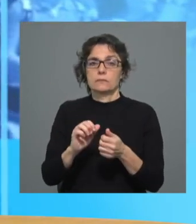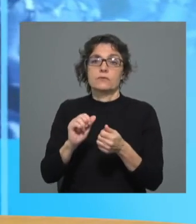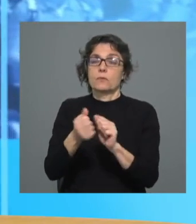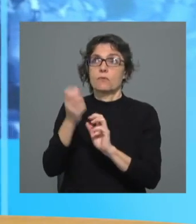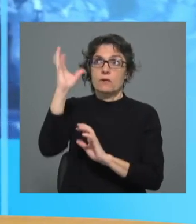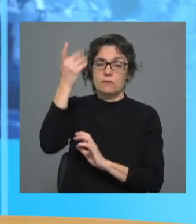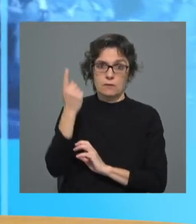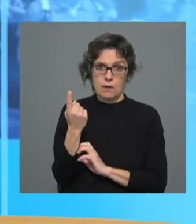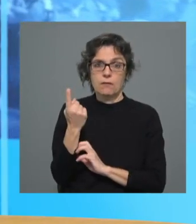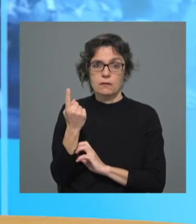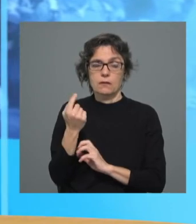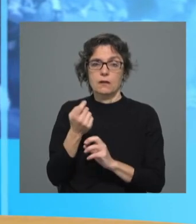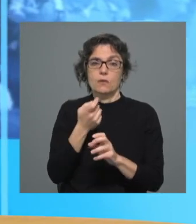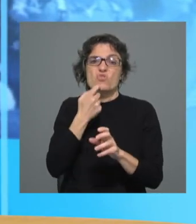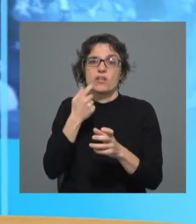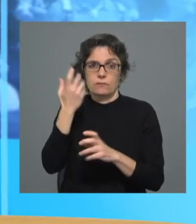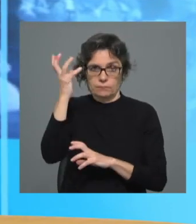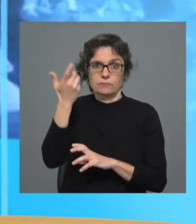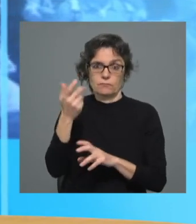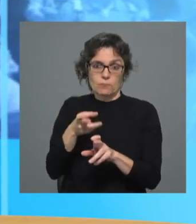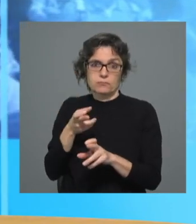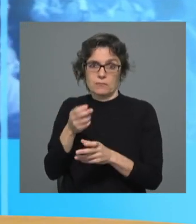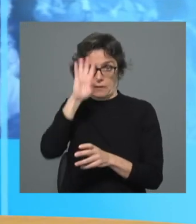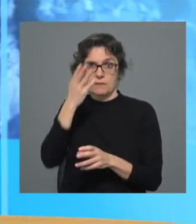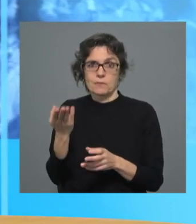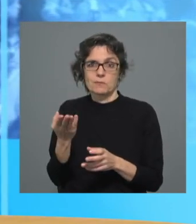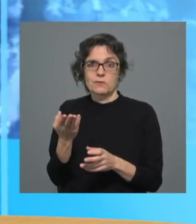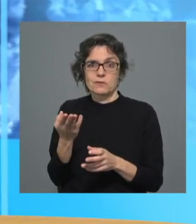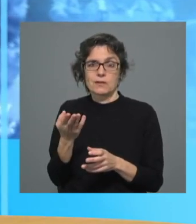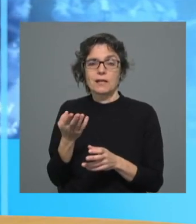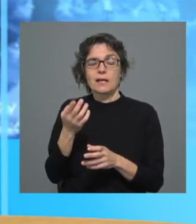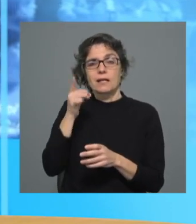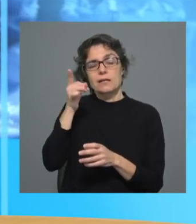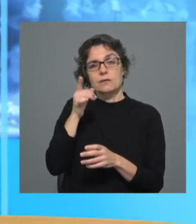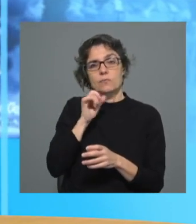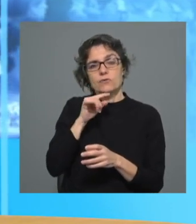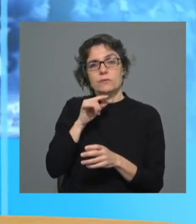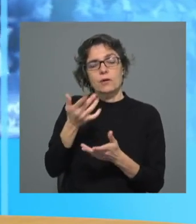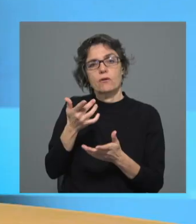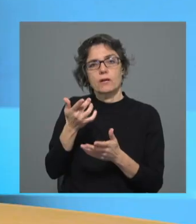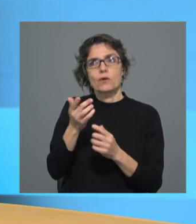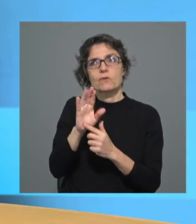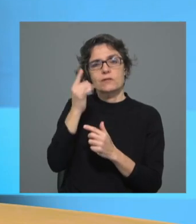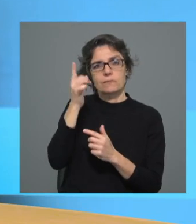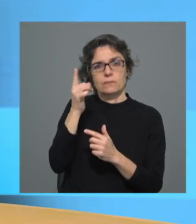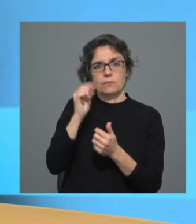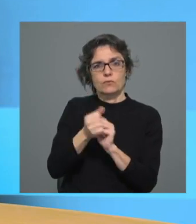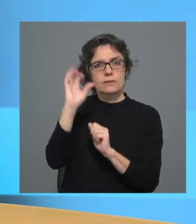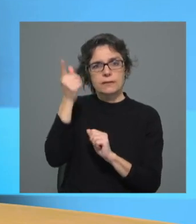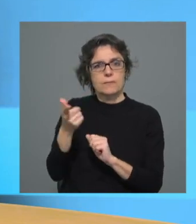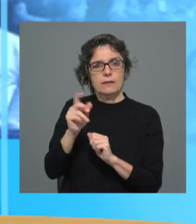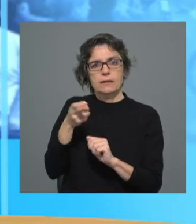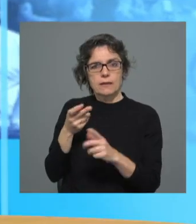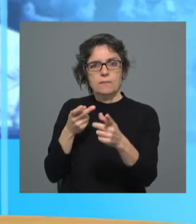essas mudanças do gelo são muito mais rápidas e acabam por ser uma imagem para aquilo que é necessário hoje em dia. Não se podem esperar 20